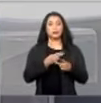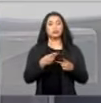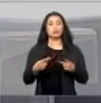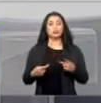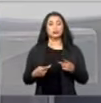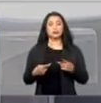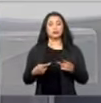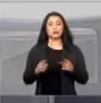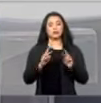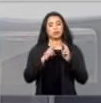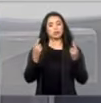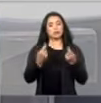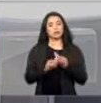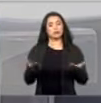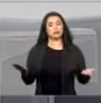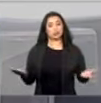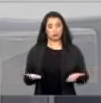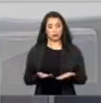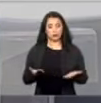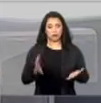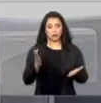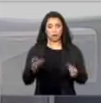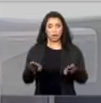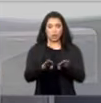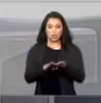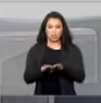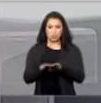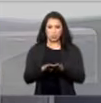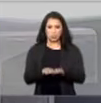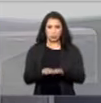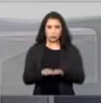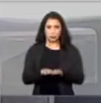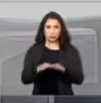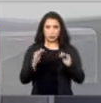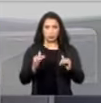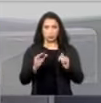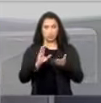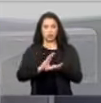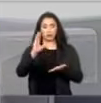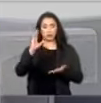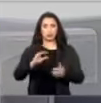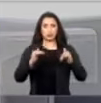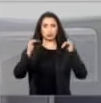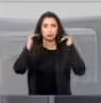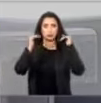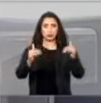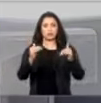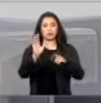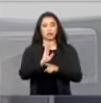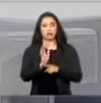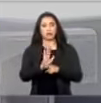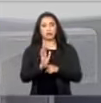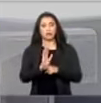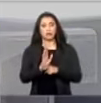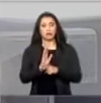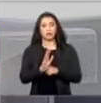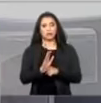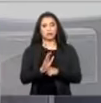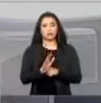audiência. A vinculação no Conselho Superior de Cinema e composição do Fundo Setorial do